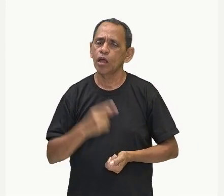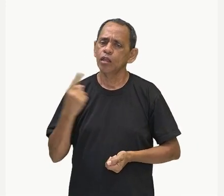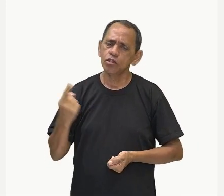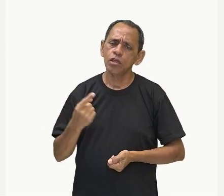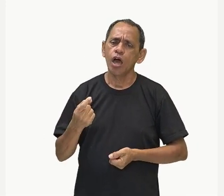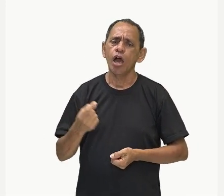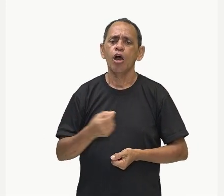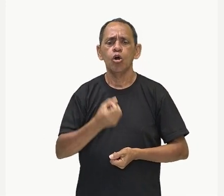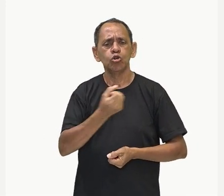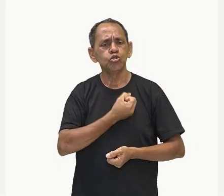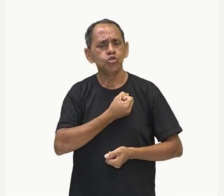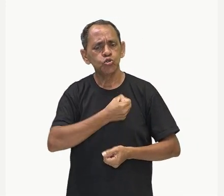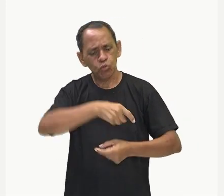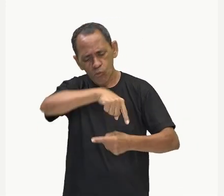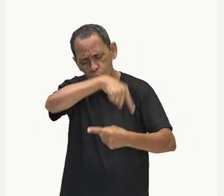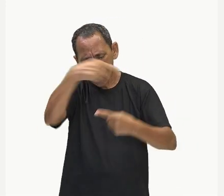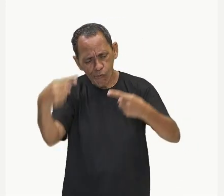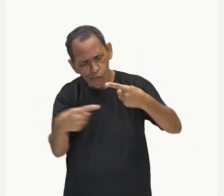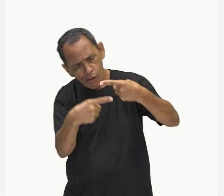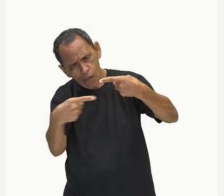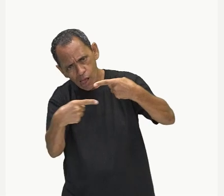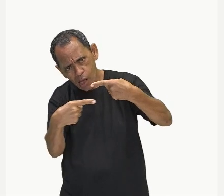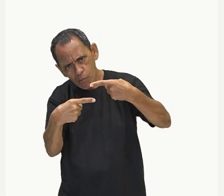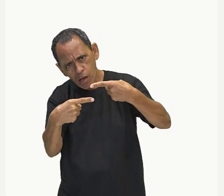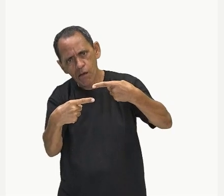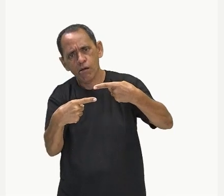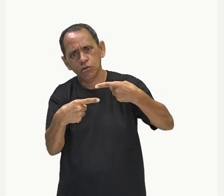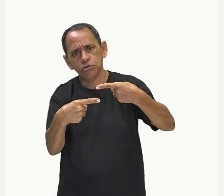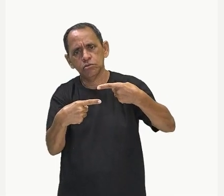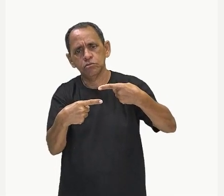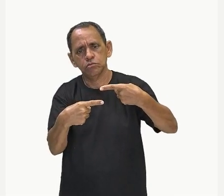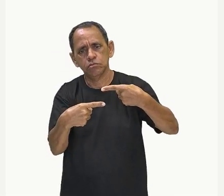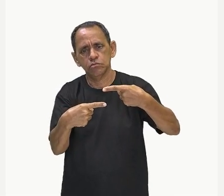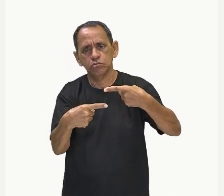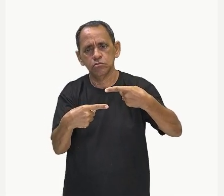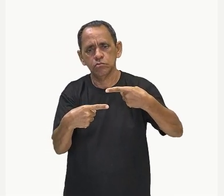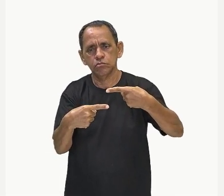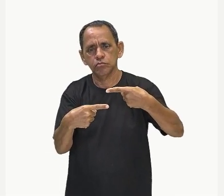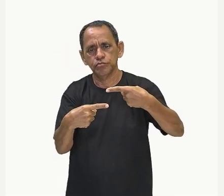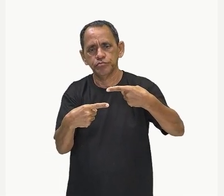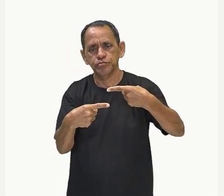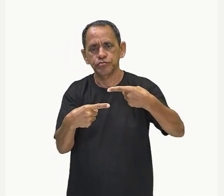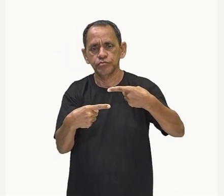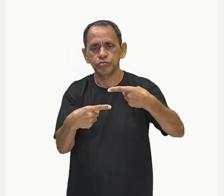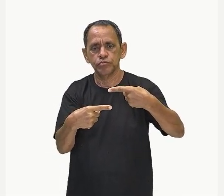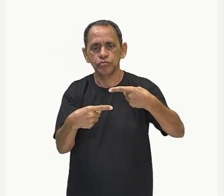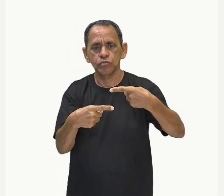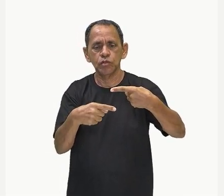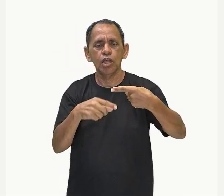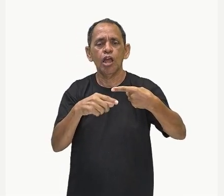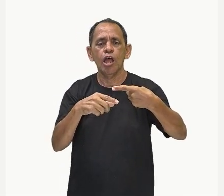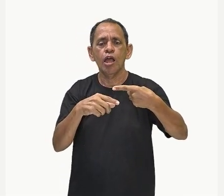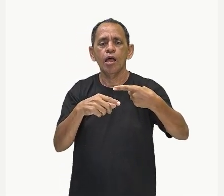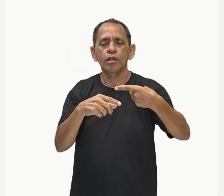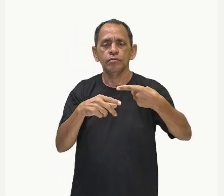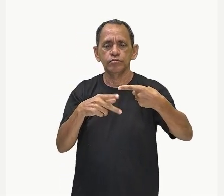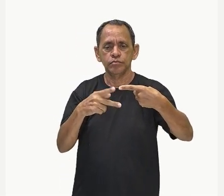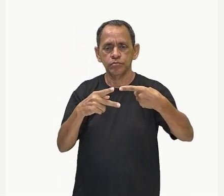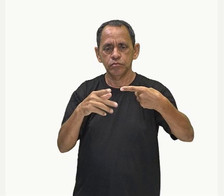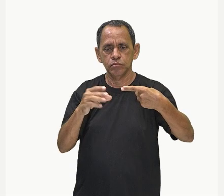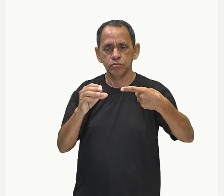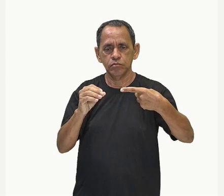ficam embaixo da fração. Então, eles são potências de 10. Eu posso